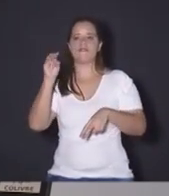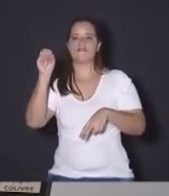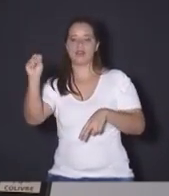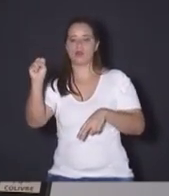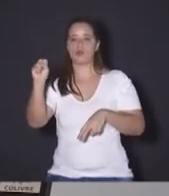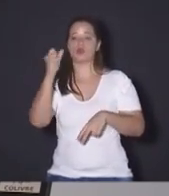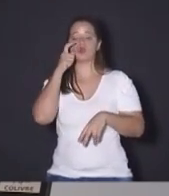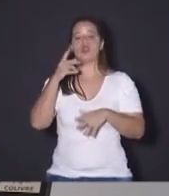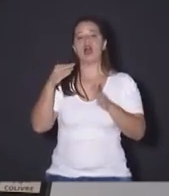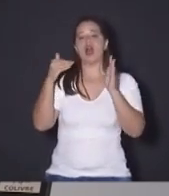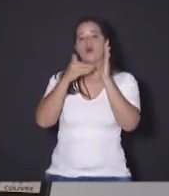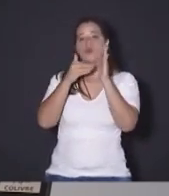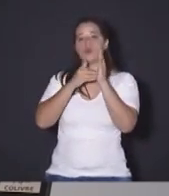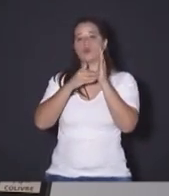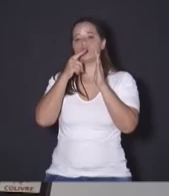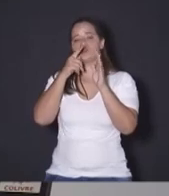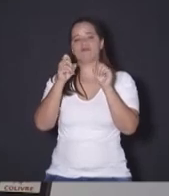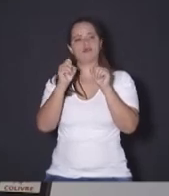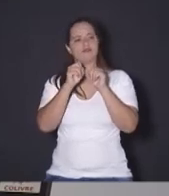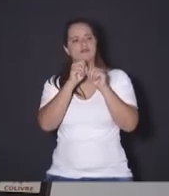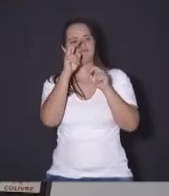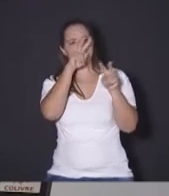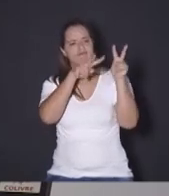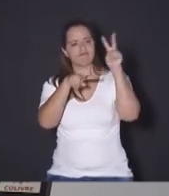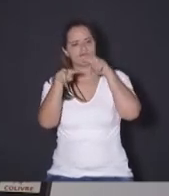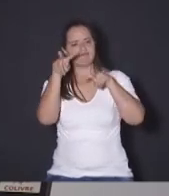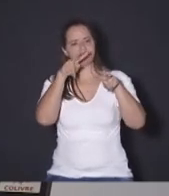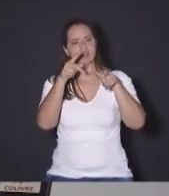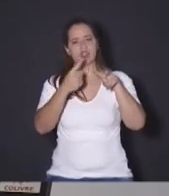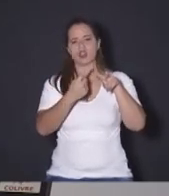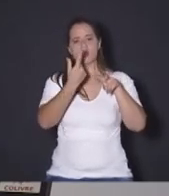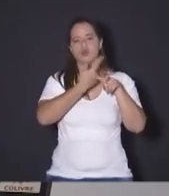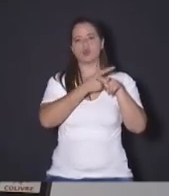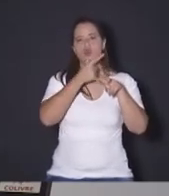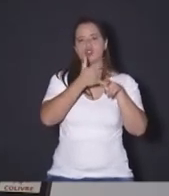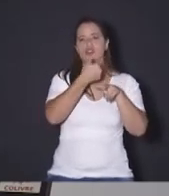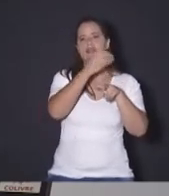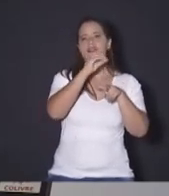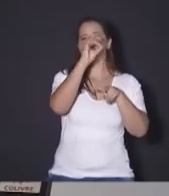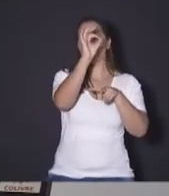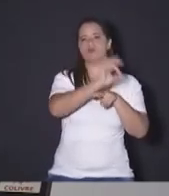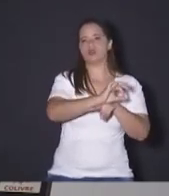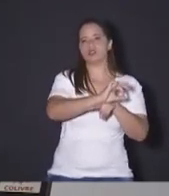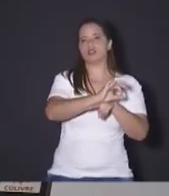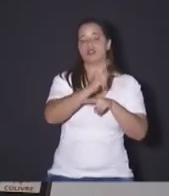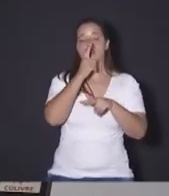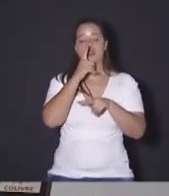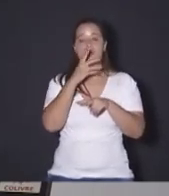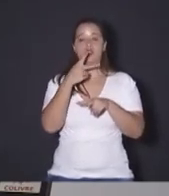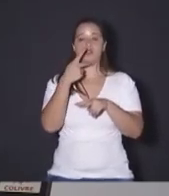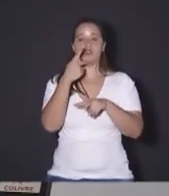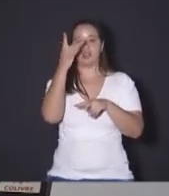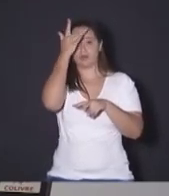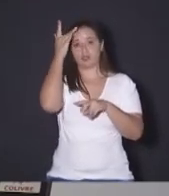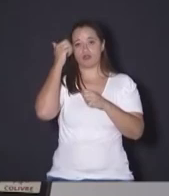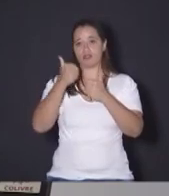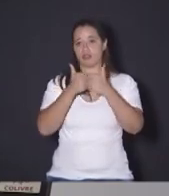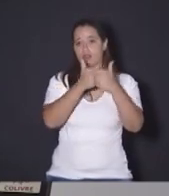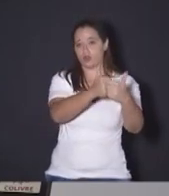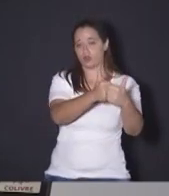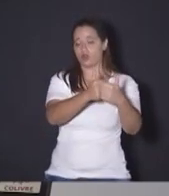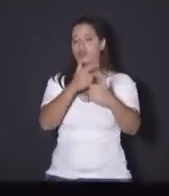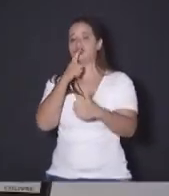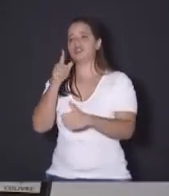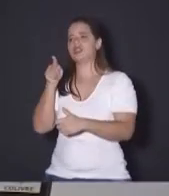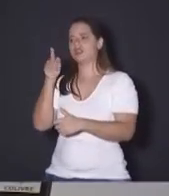publicações é não tinham é numa não tinha outra passado 10% de seus seguidores e na outra